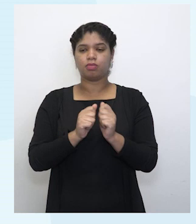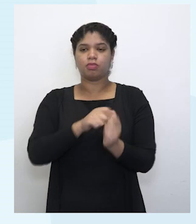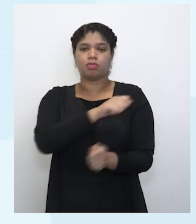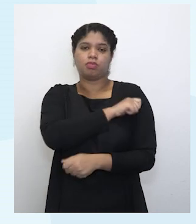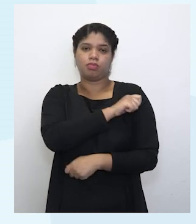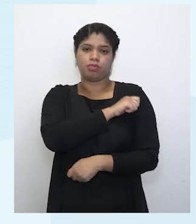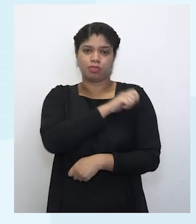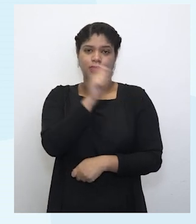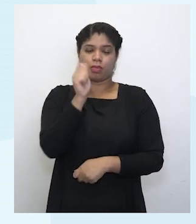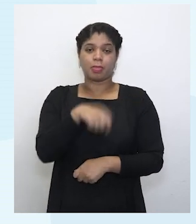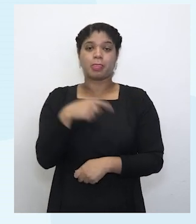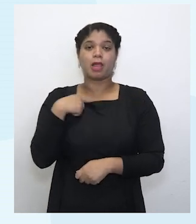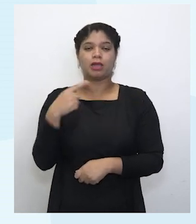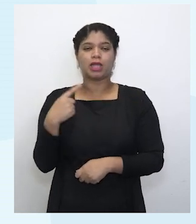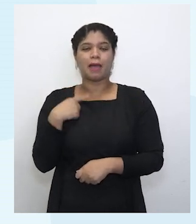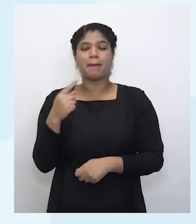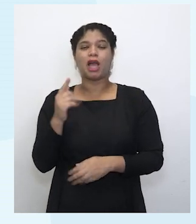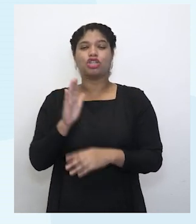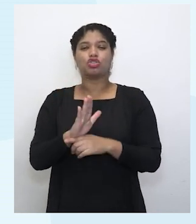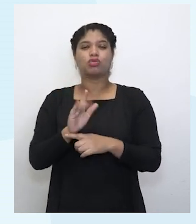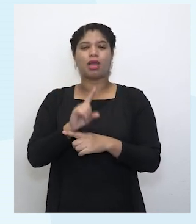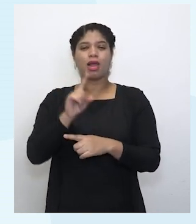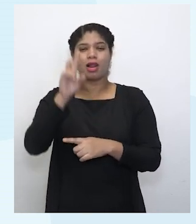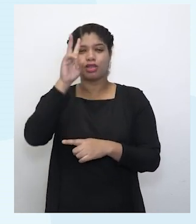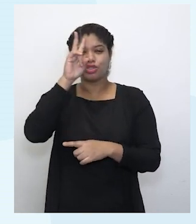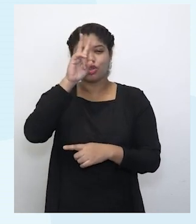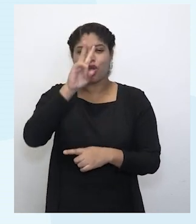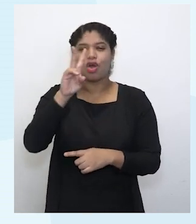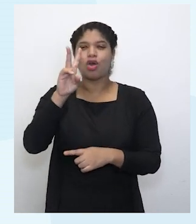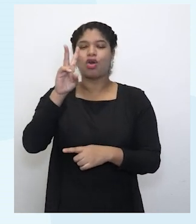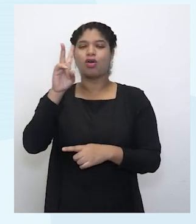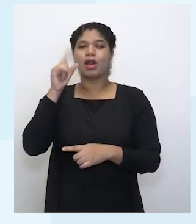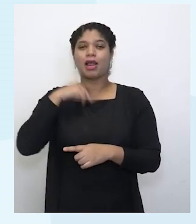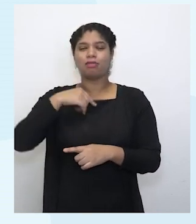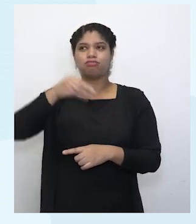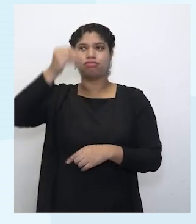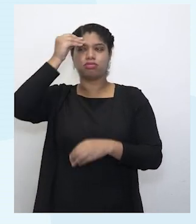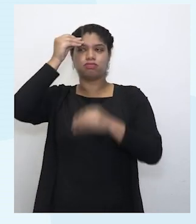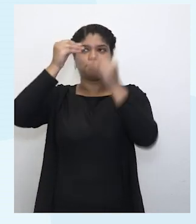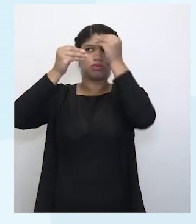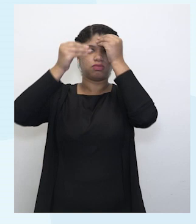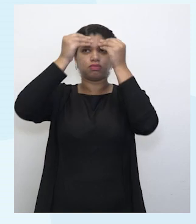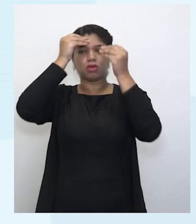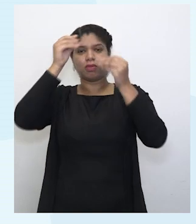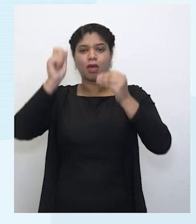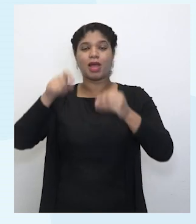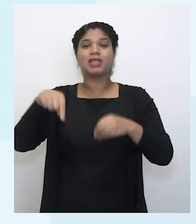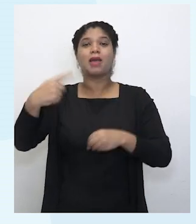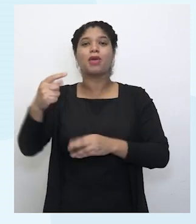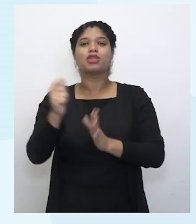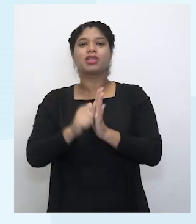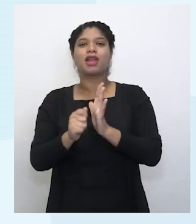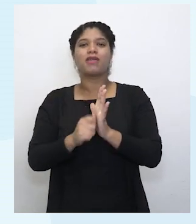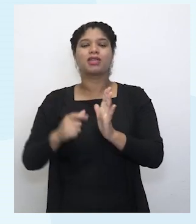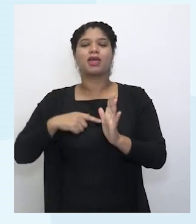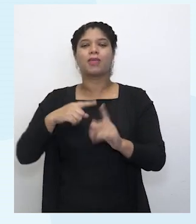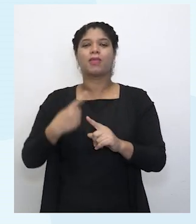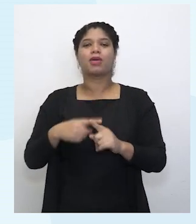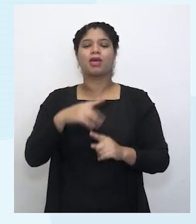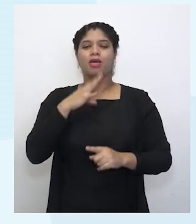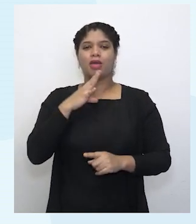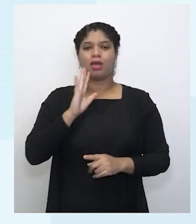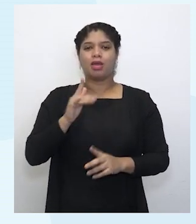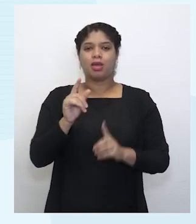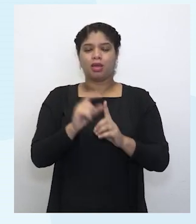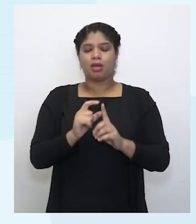que a gente repertorie ele, né? Traga repertório para ele poder saber escrever, né? Então,